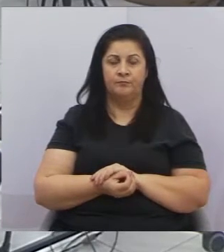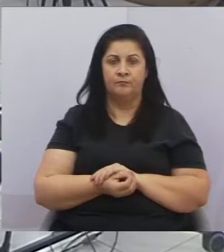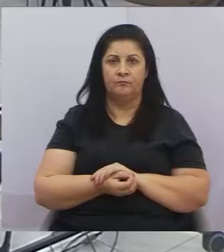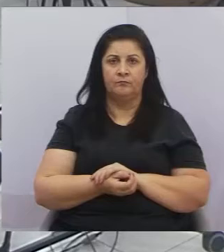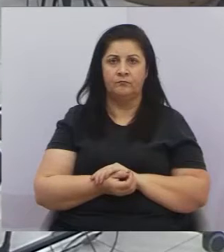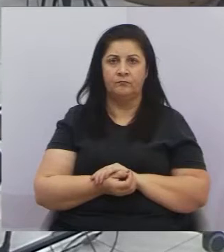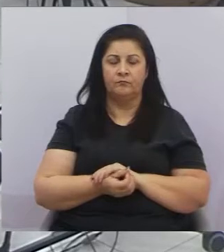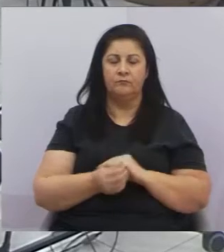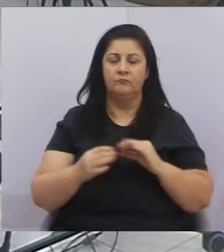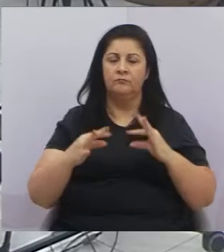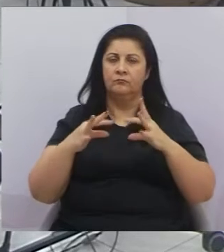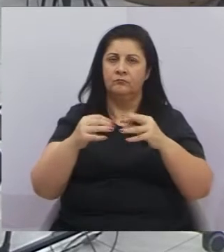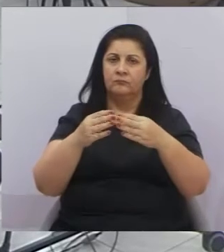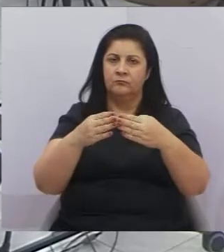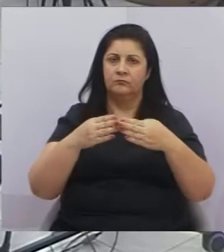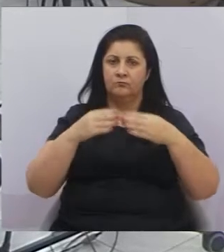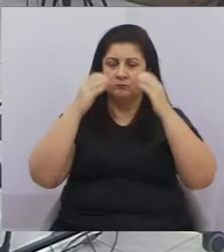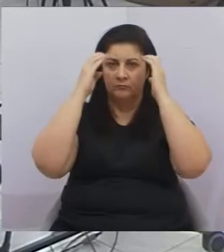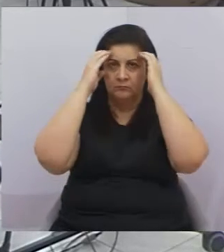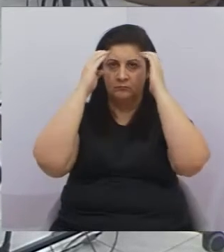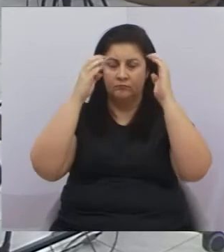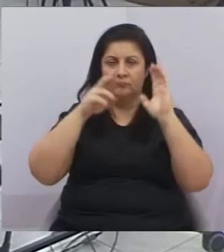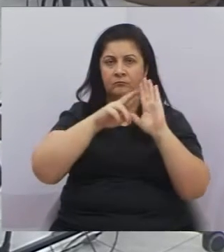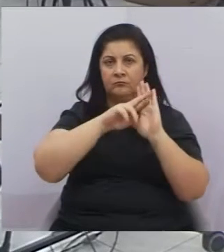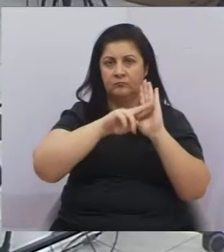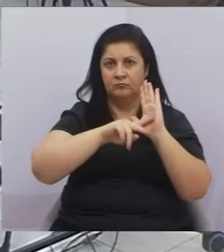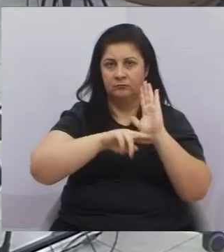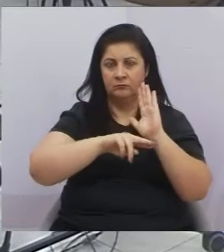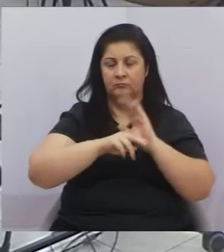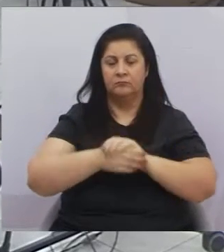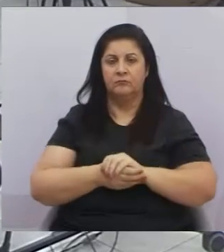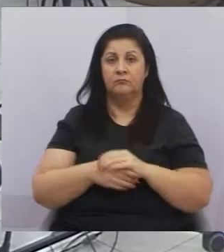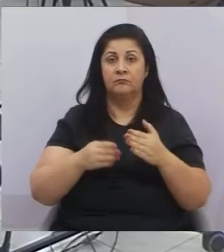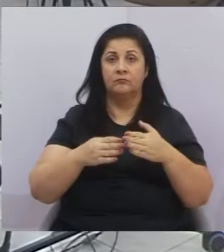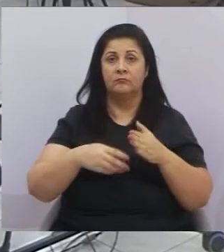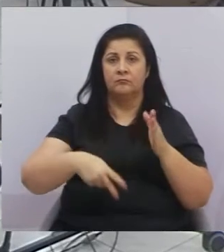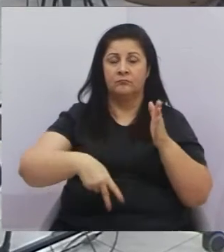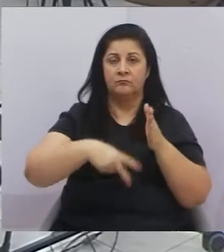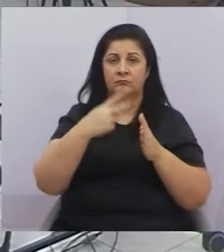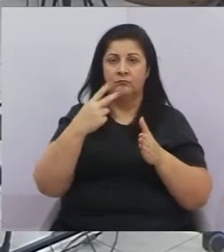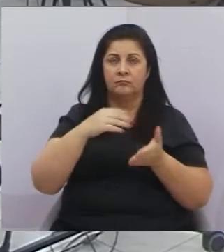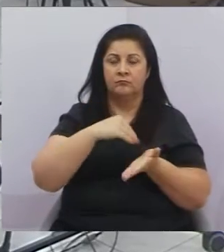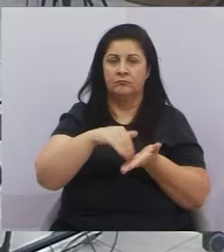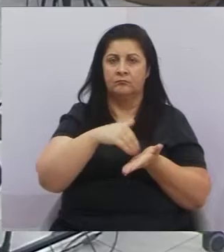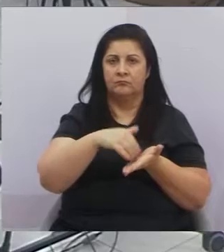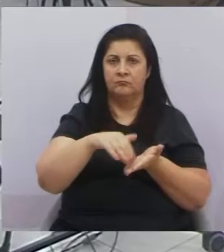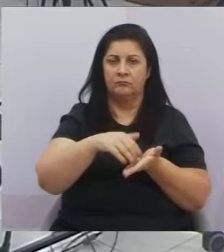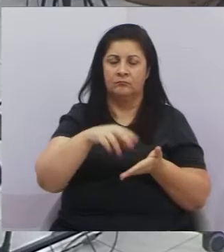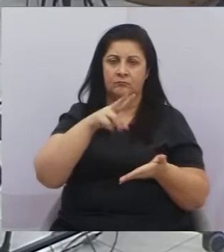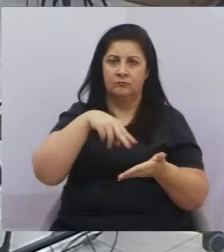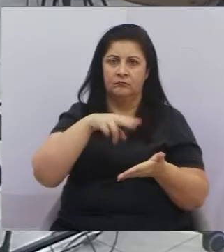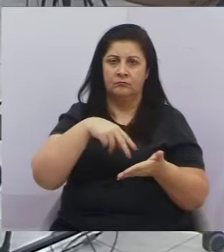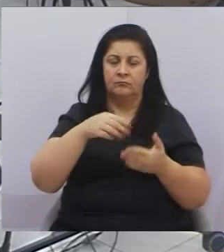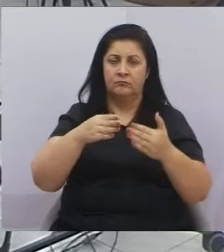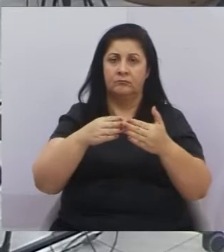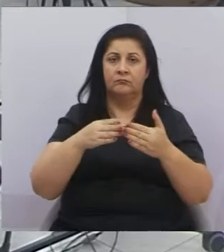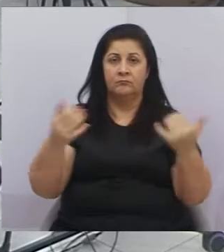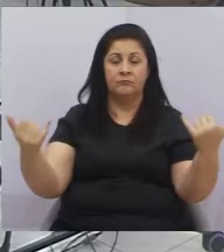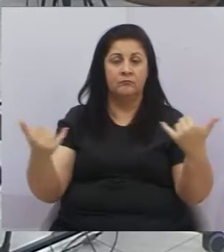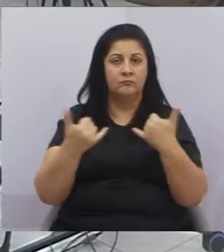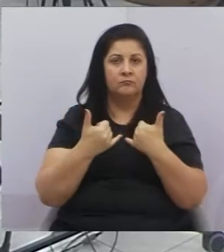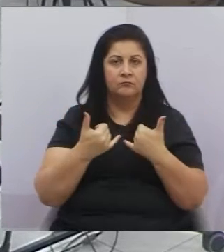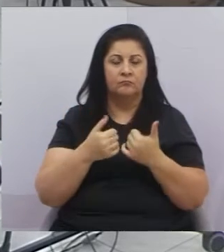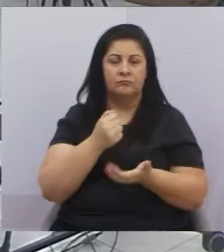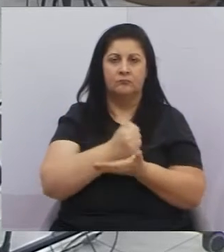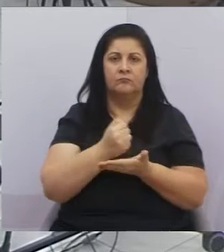Os requerimentos foram apreciados na forma regimental. Solicito ao segundo secretário que faça a leitura da síntese dos pedidos e informações protocolados